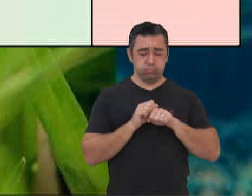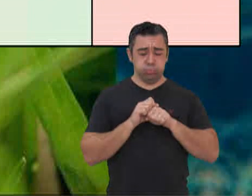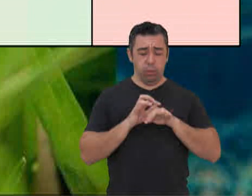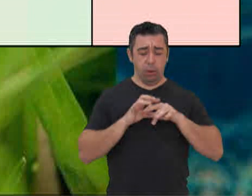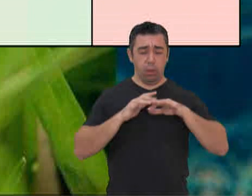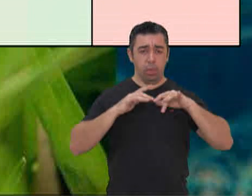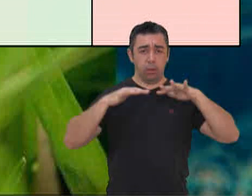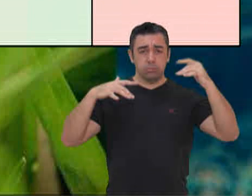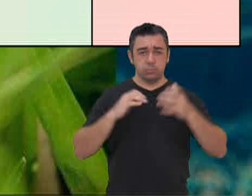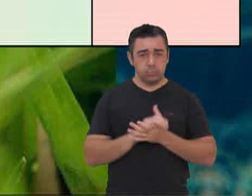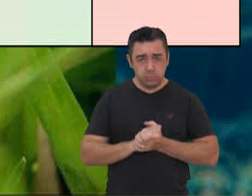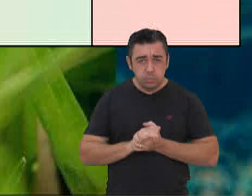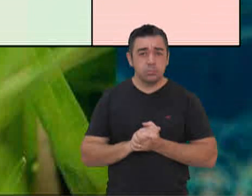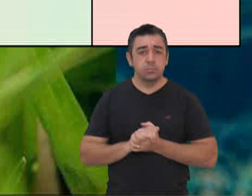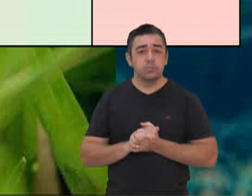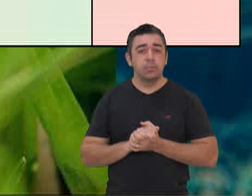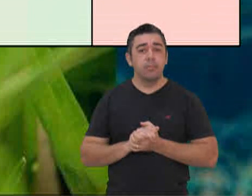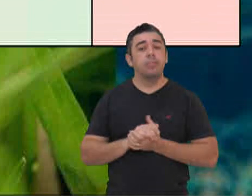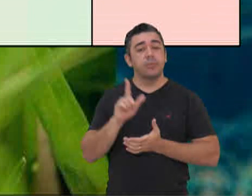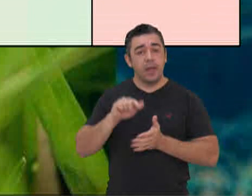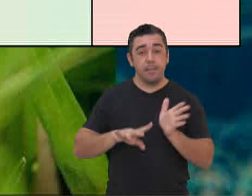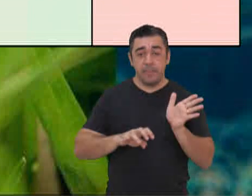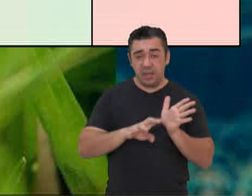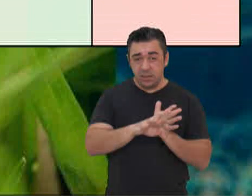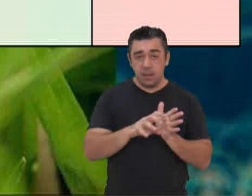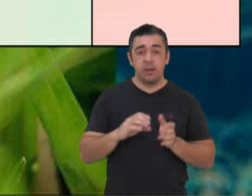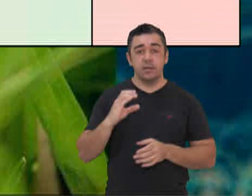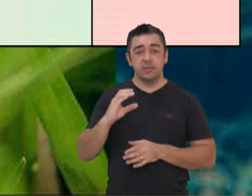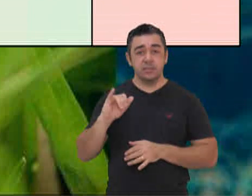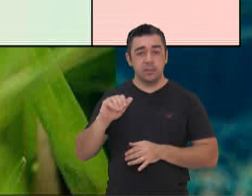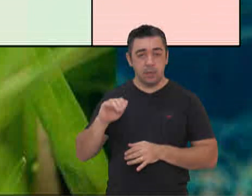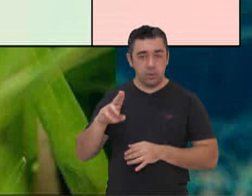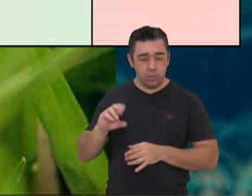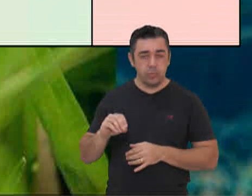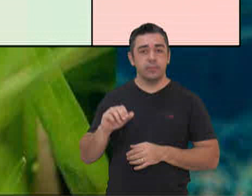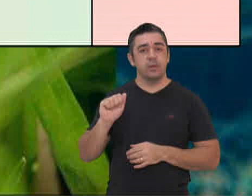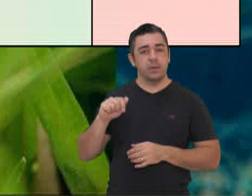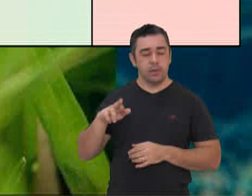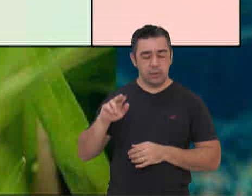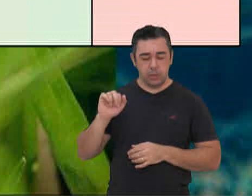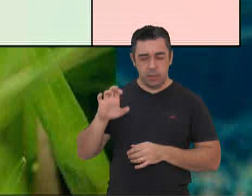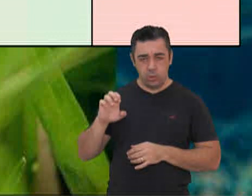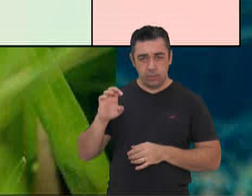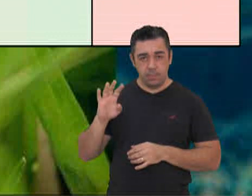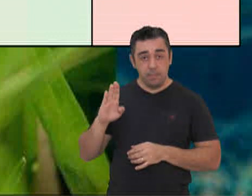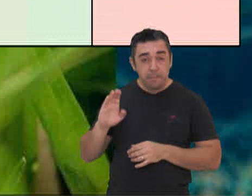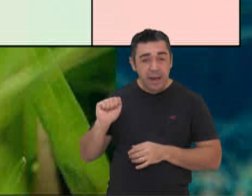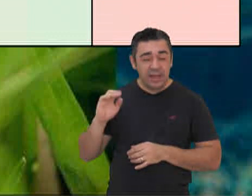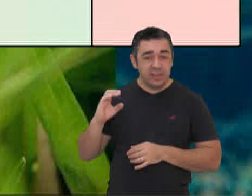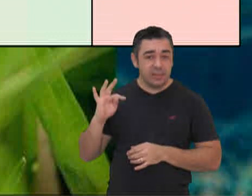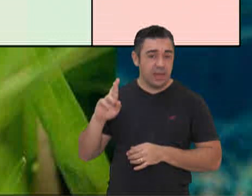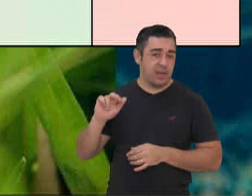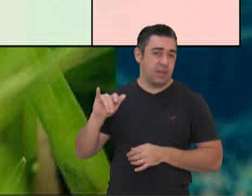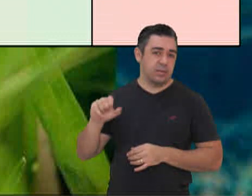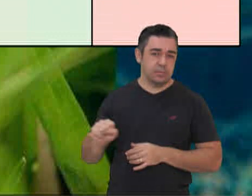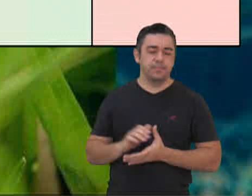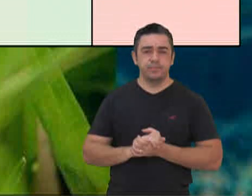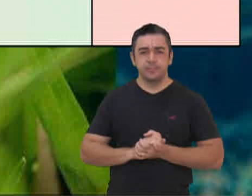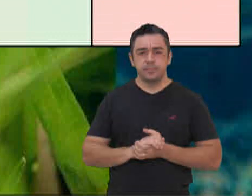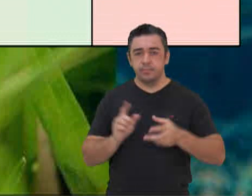tem bactéria que não. São as bactérias, as cianobactérias e as arquibactérias. Segundo aqui, que vocês já viram